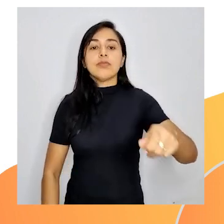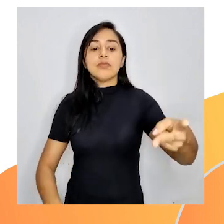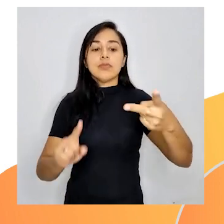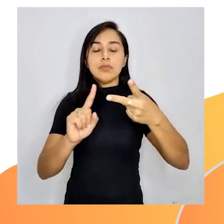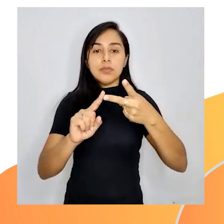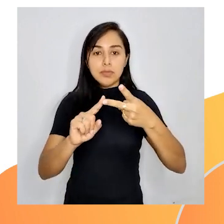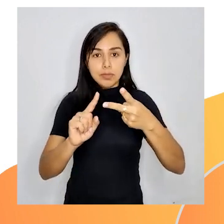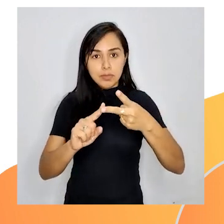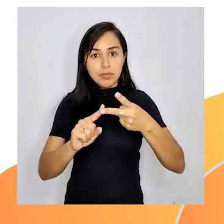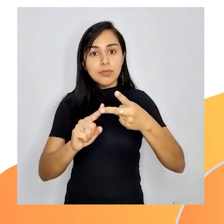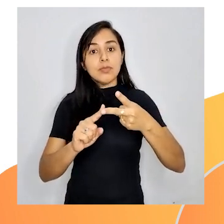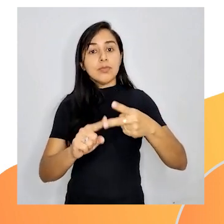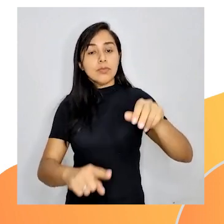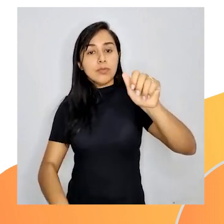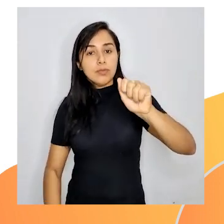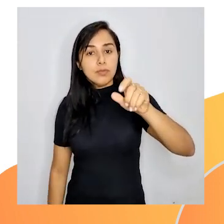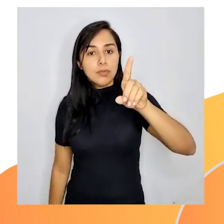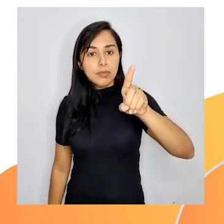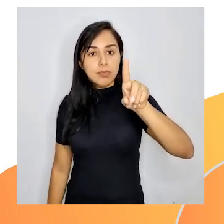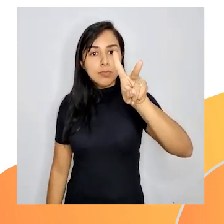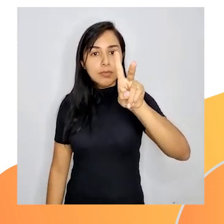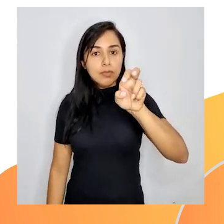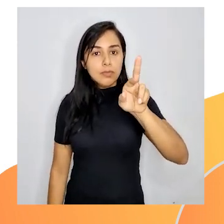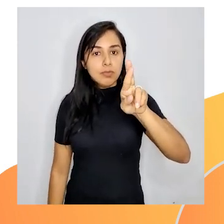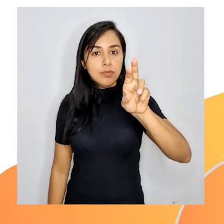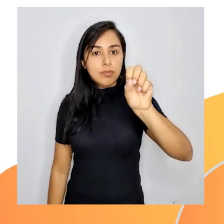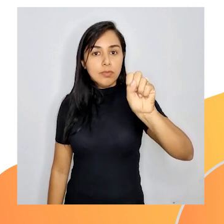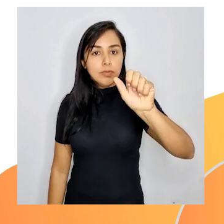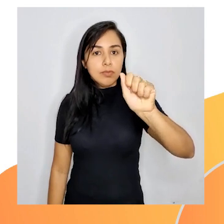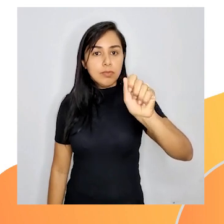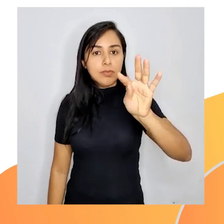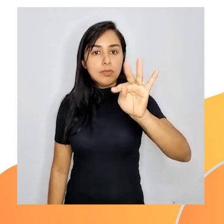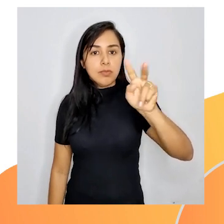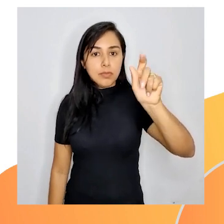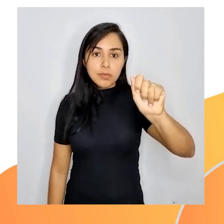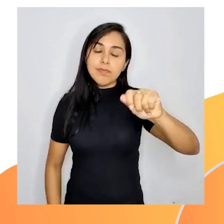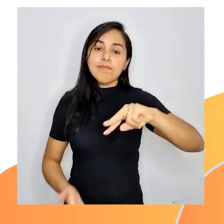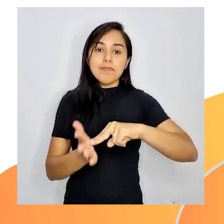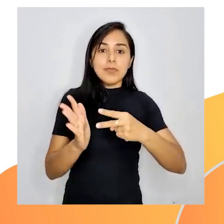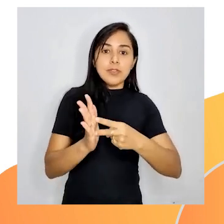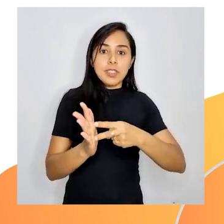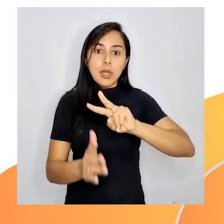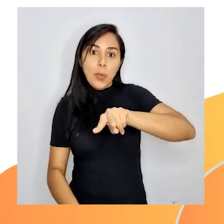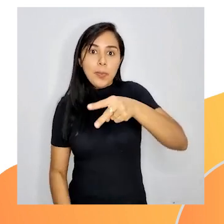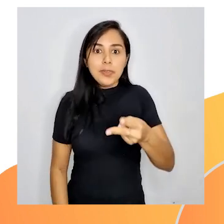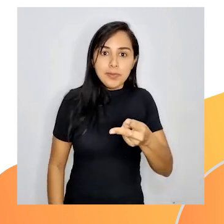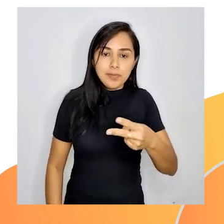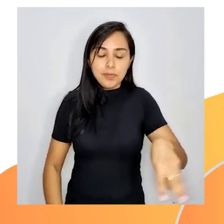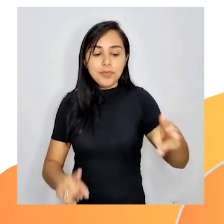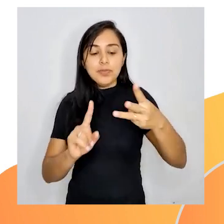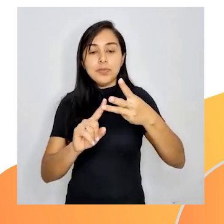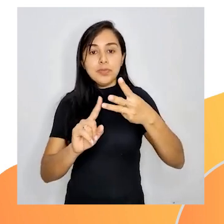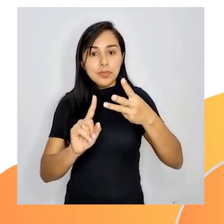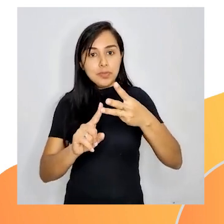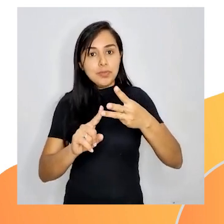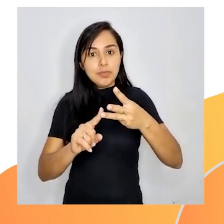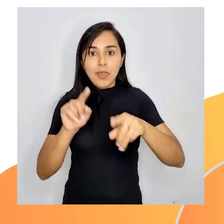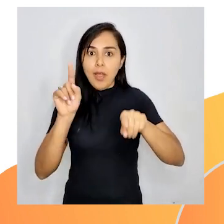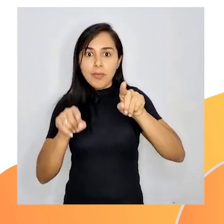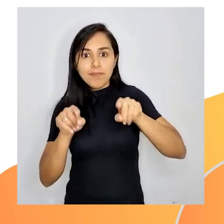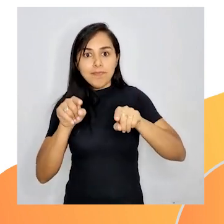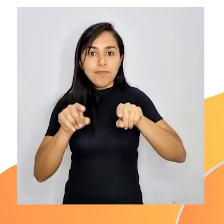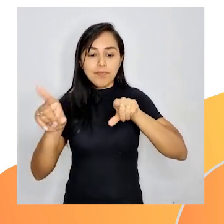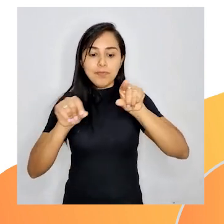temos a adversativa, que imprime uma ideia de oposição. Nós temos a alternância, que traz para